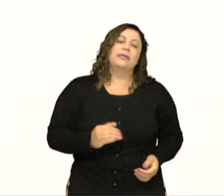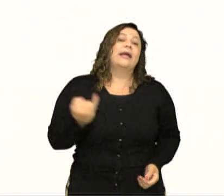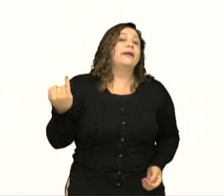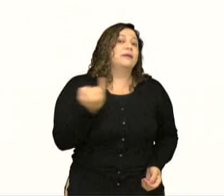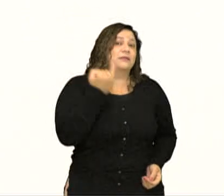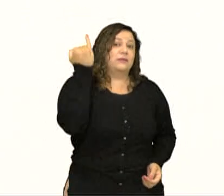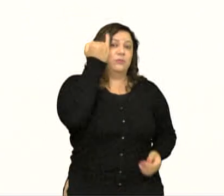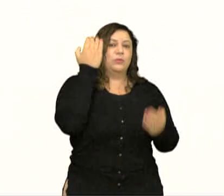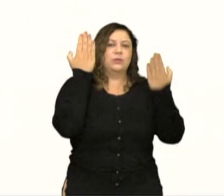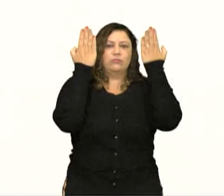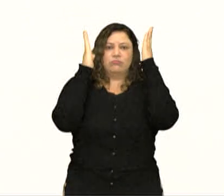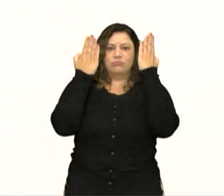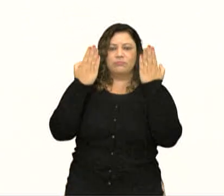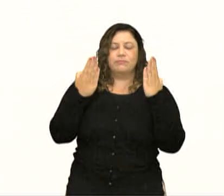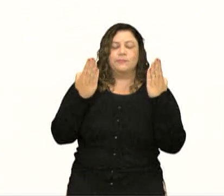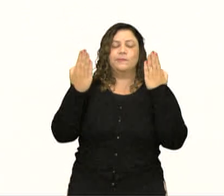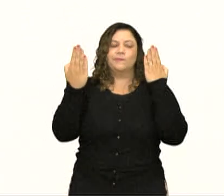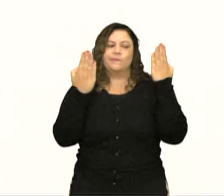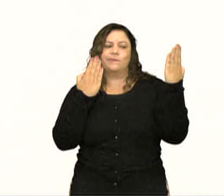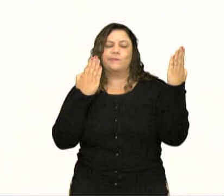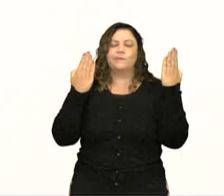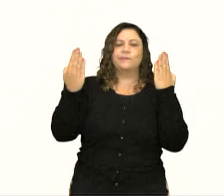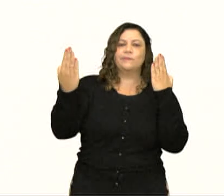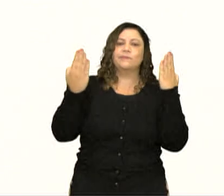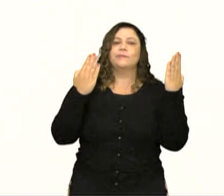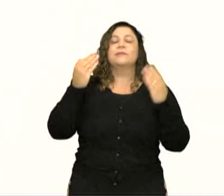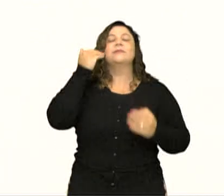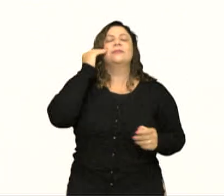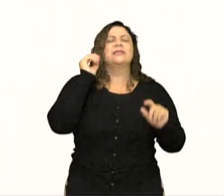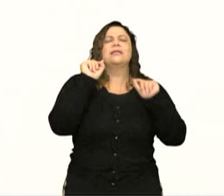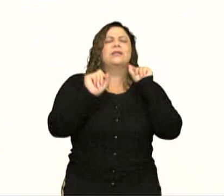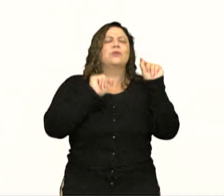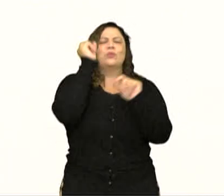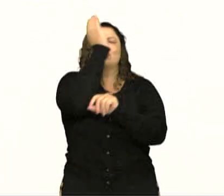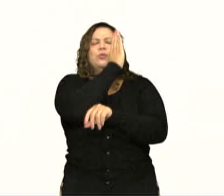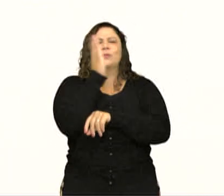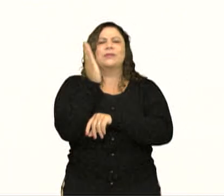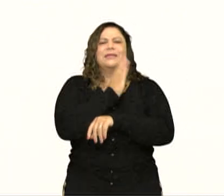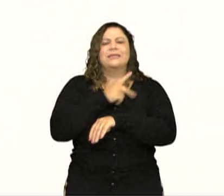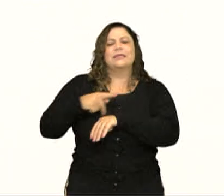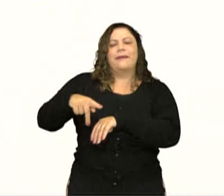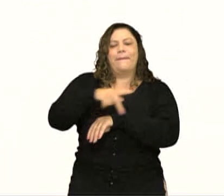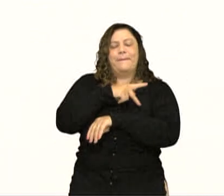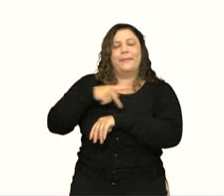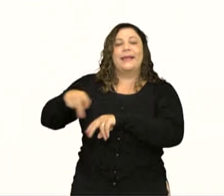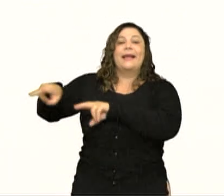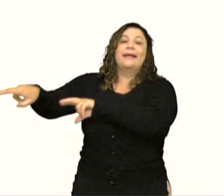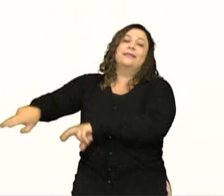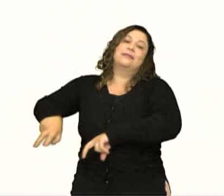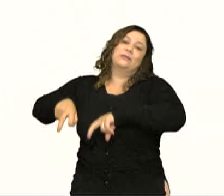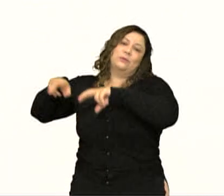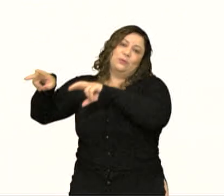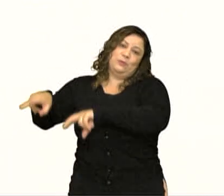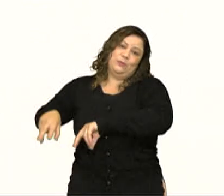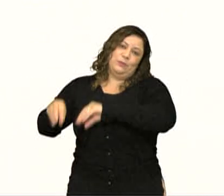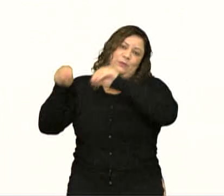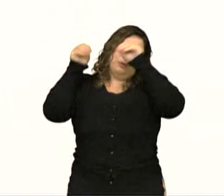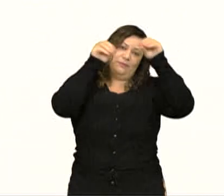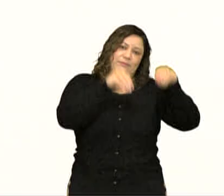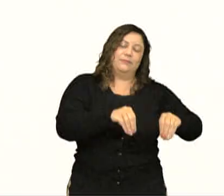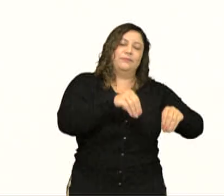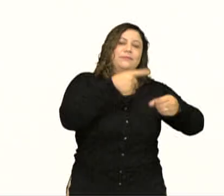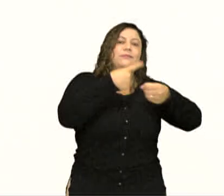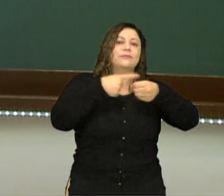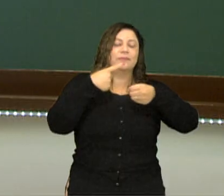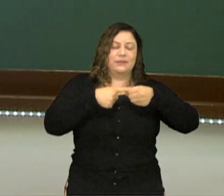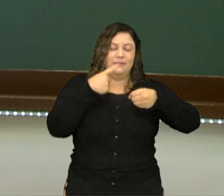importante fazer essa análise para entender quando o Brasil passa de país rural para país urbano, certo? Quando a gente faz